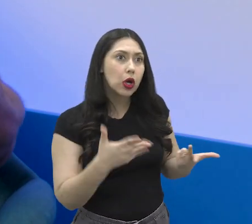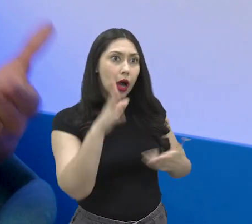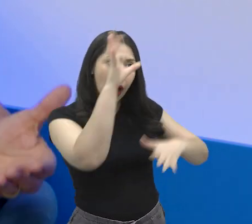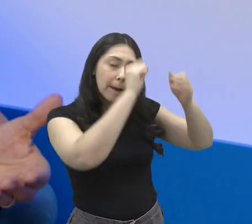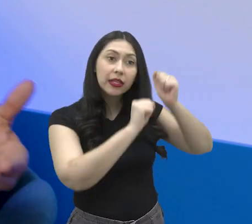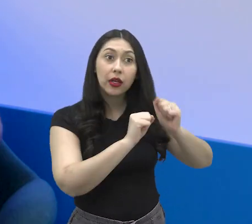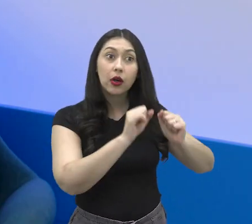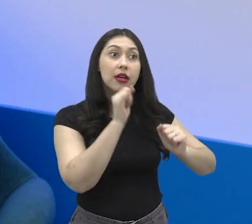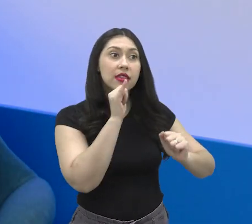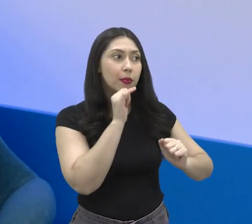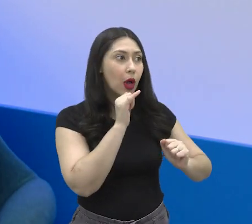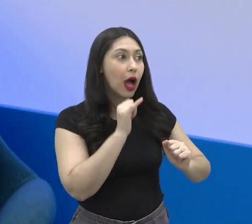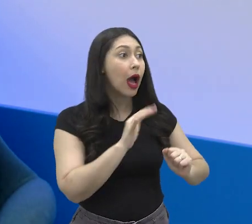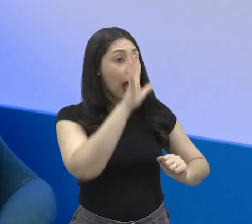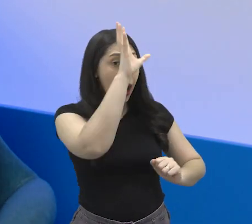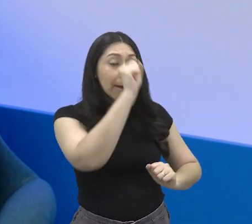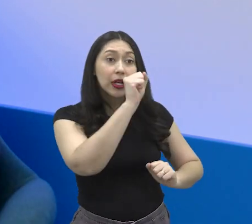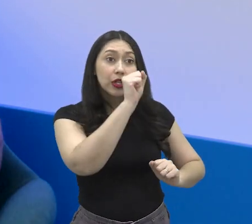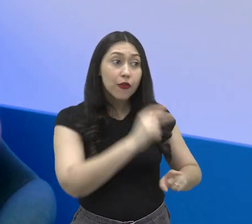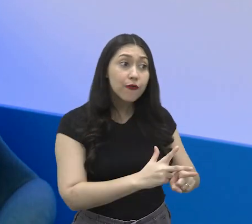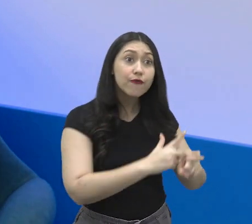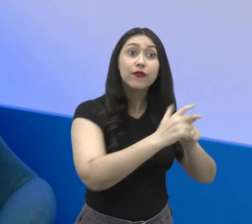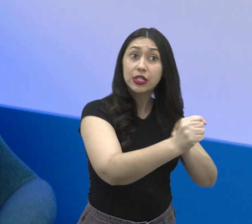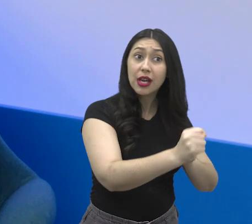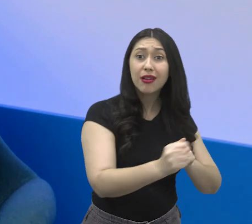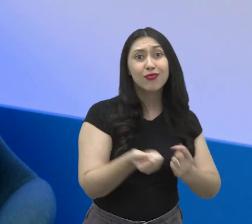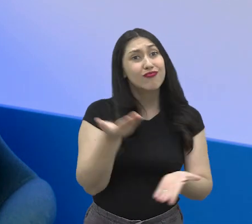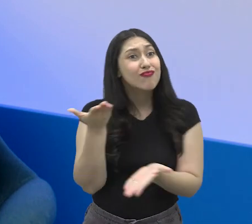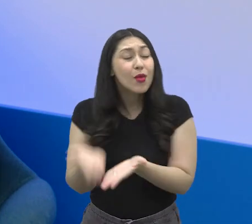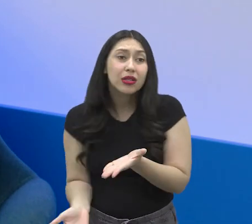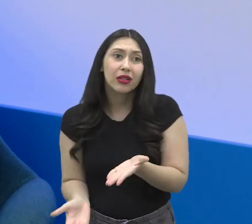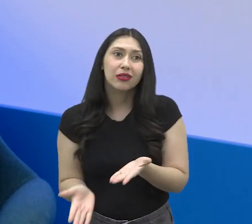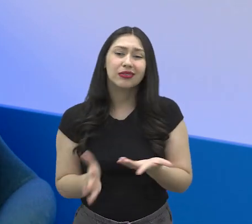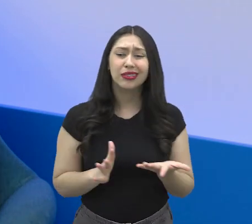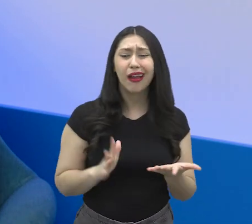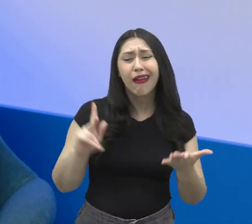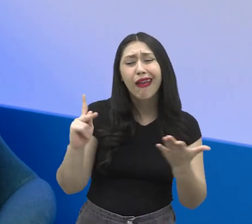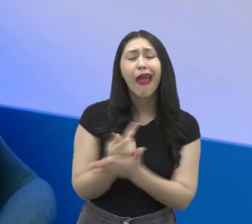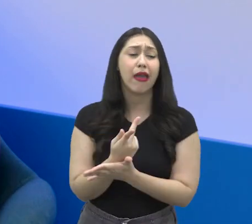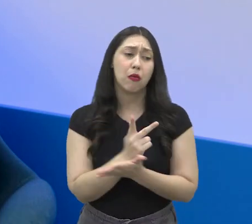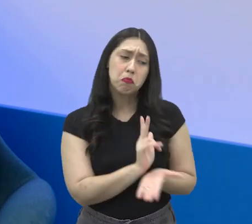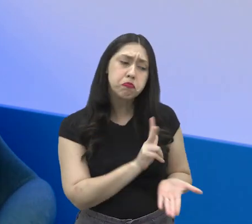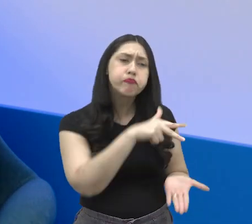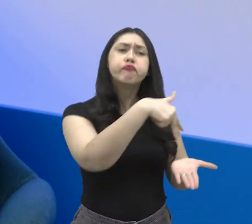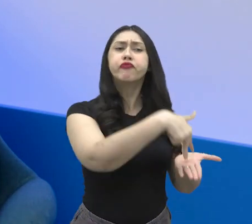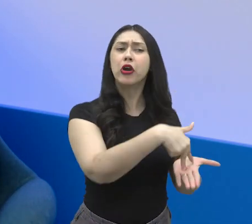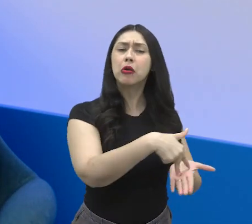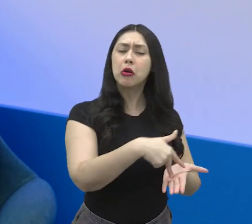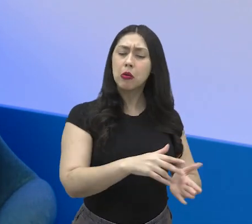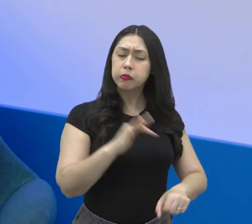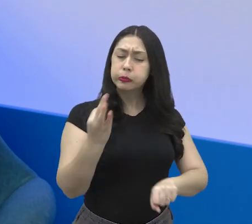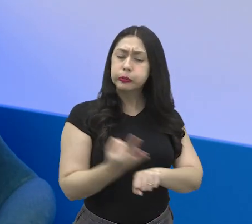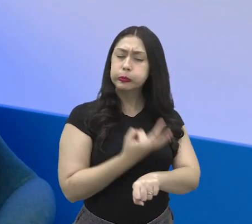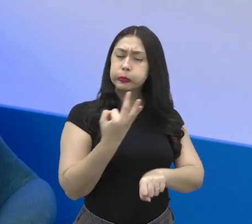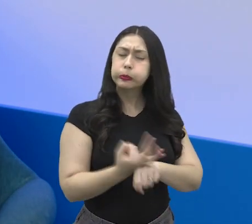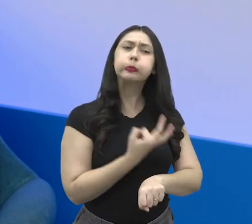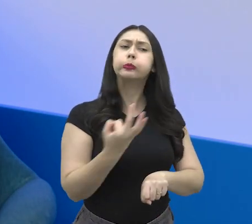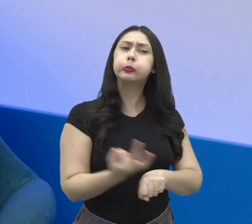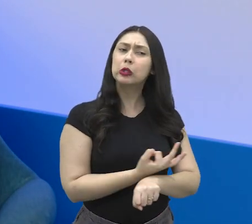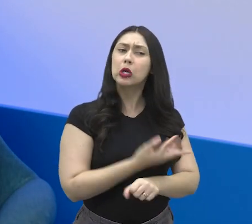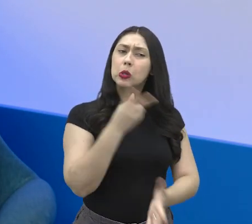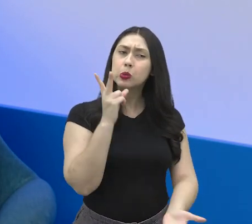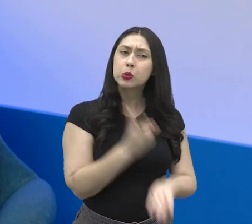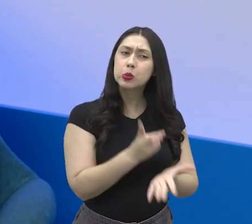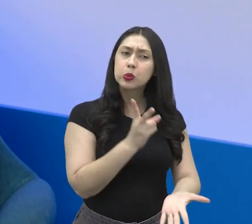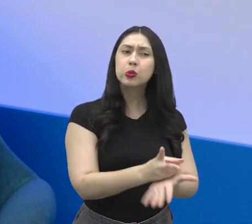esporte, a ganhar, a perder, né, a cair, a levantar, a fazer de novo, a ter resiliência, tudo isso ele vai levar